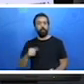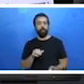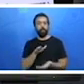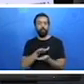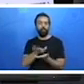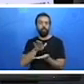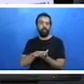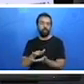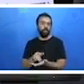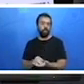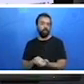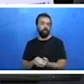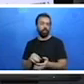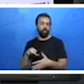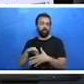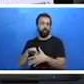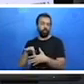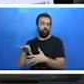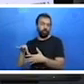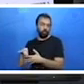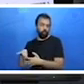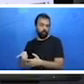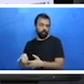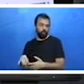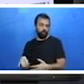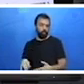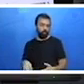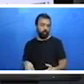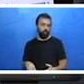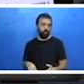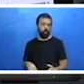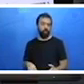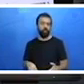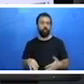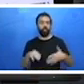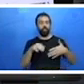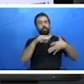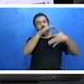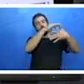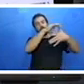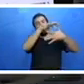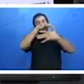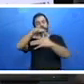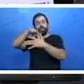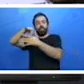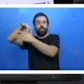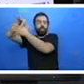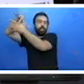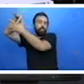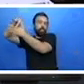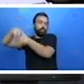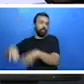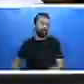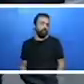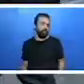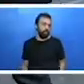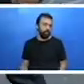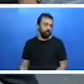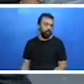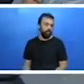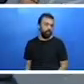1893. Assim nasceram os livretos, que passaram a ser pendurados em varal, de onde vem a